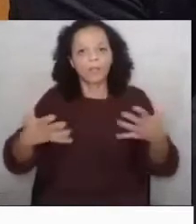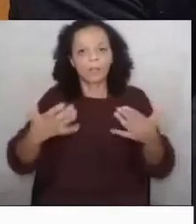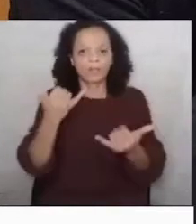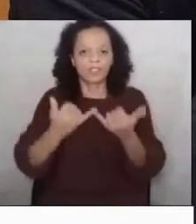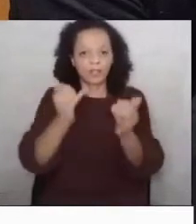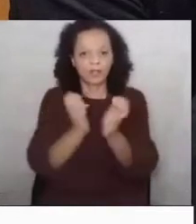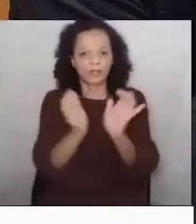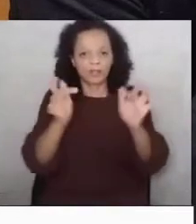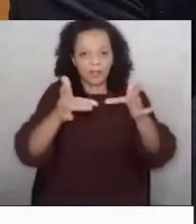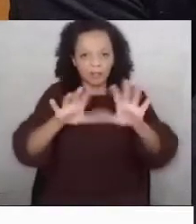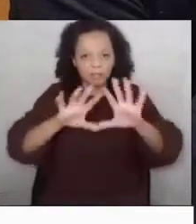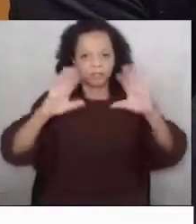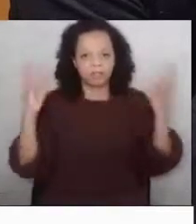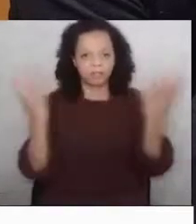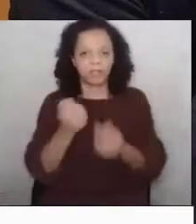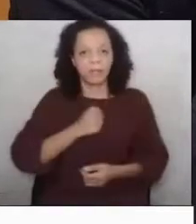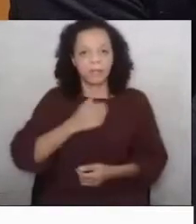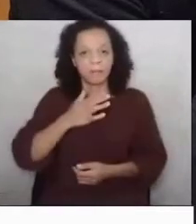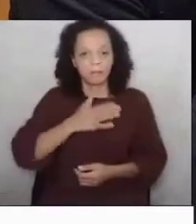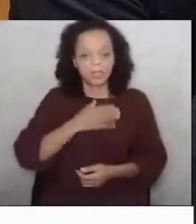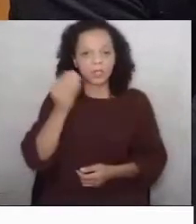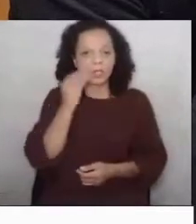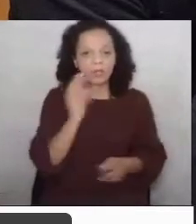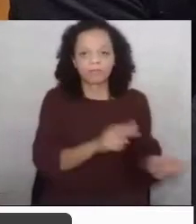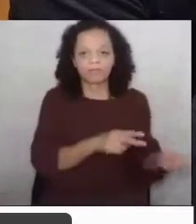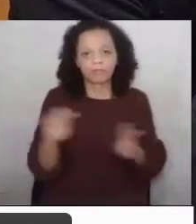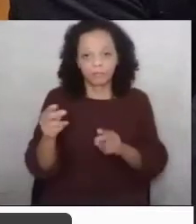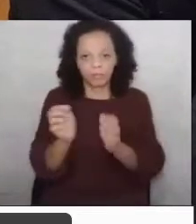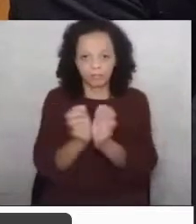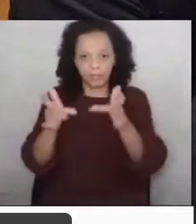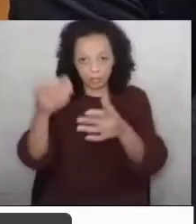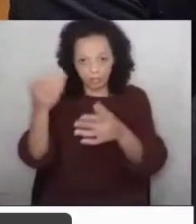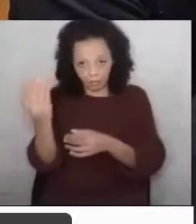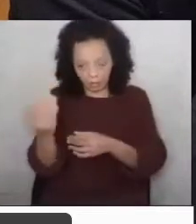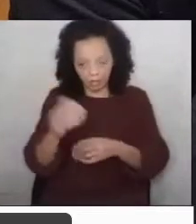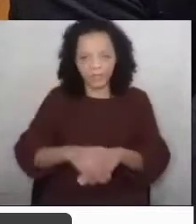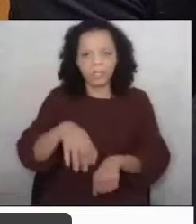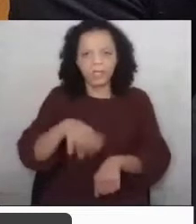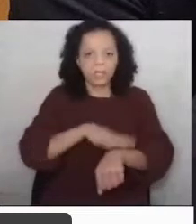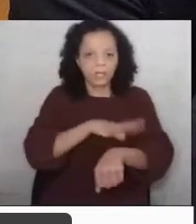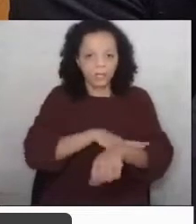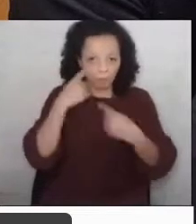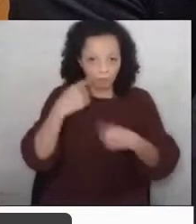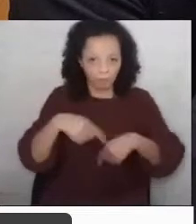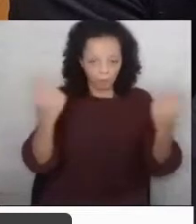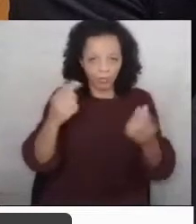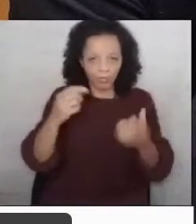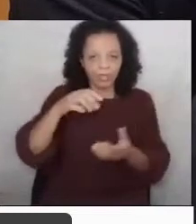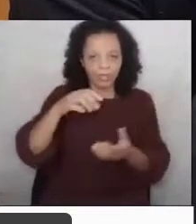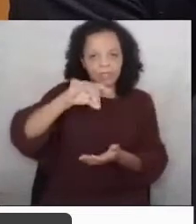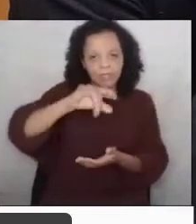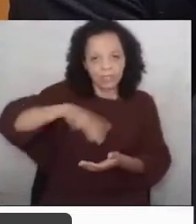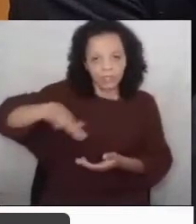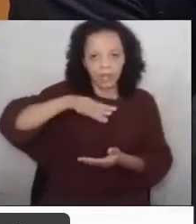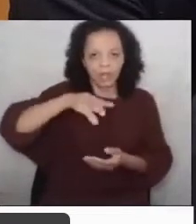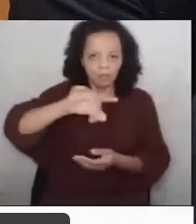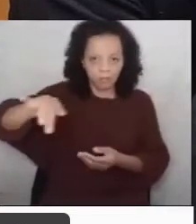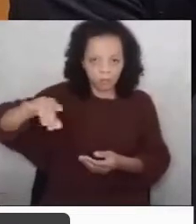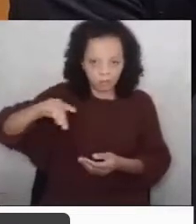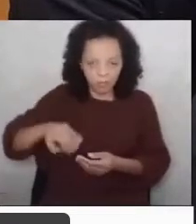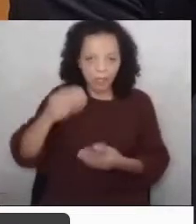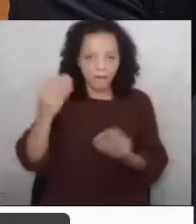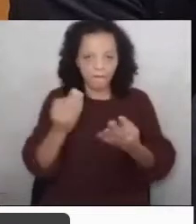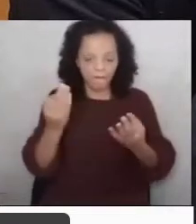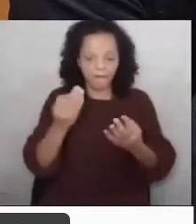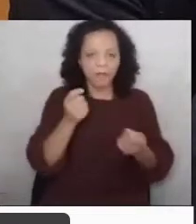as empresas vivem em plena transição digital na administração pública central e local a parte da digitalização dos processos